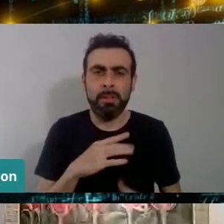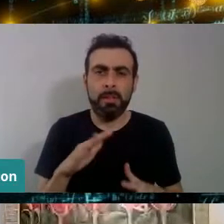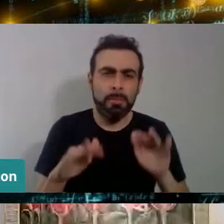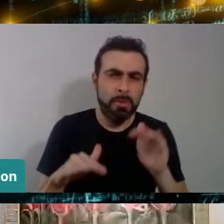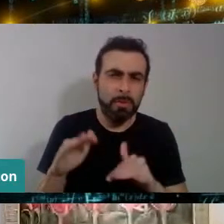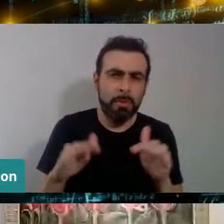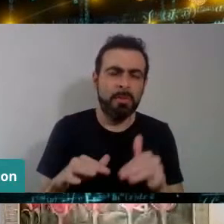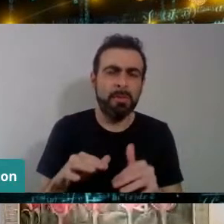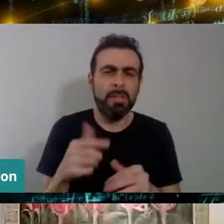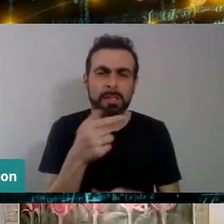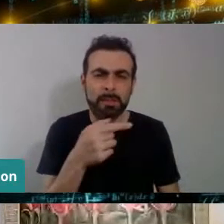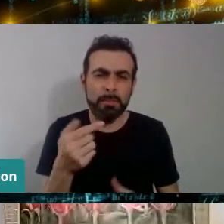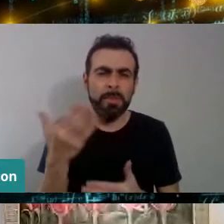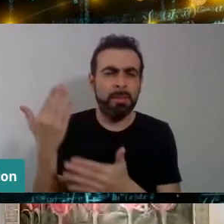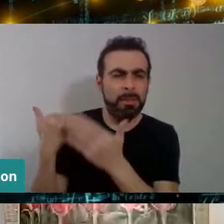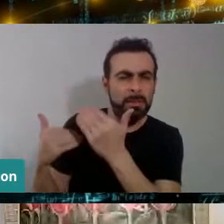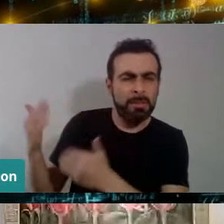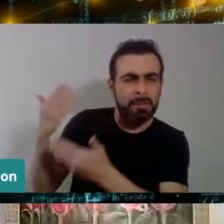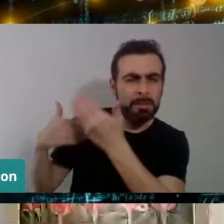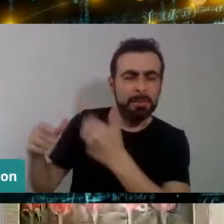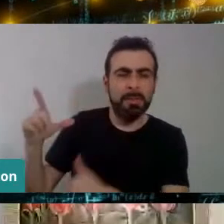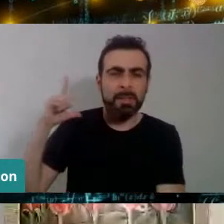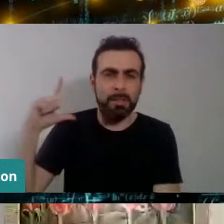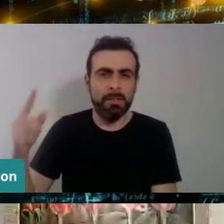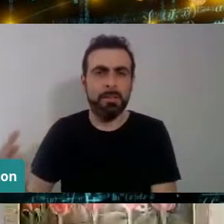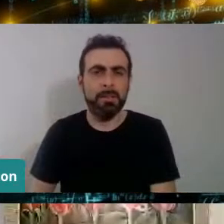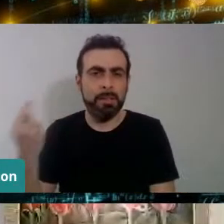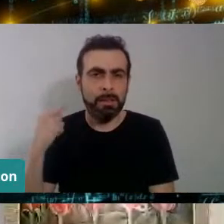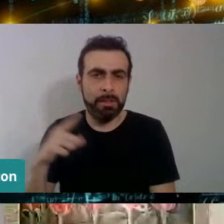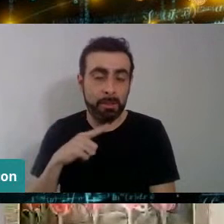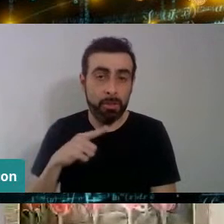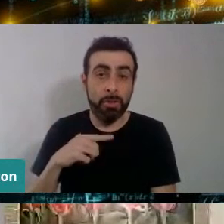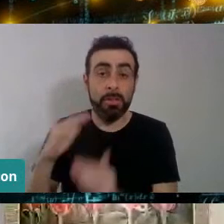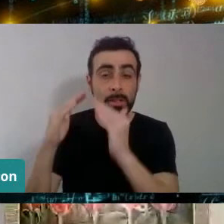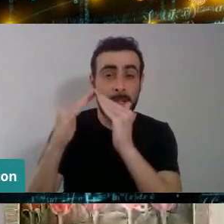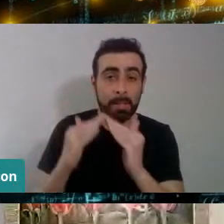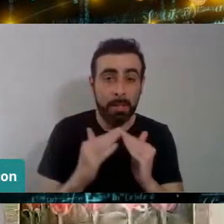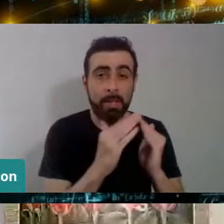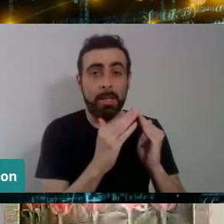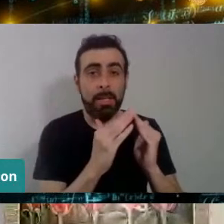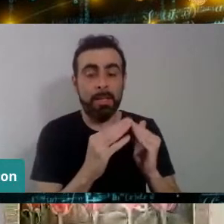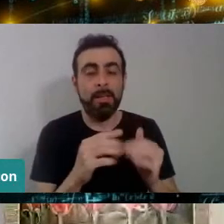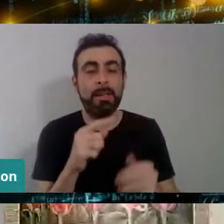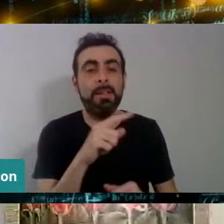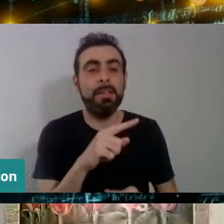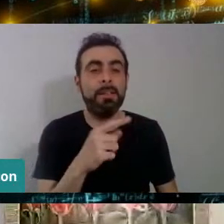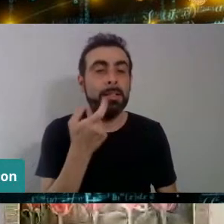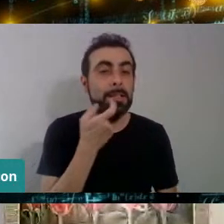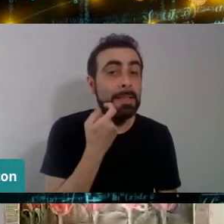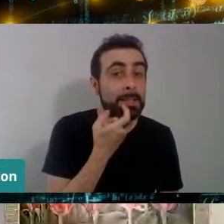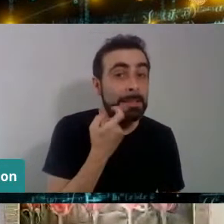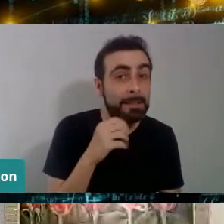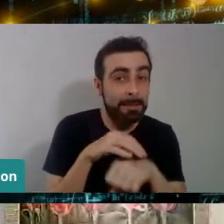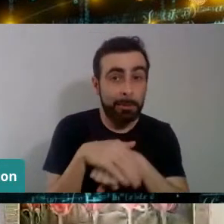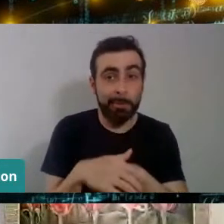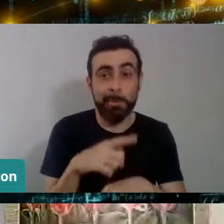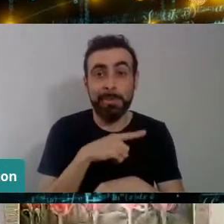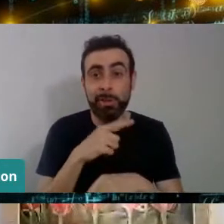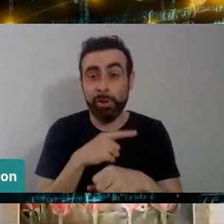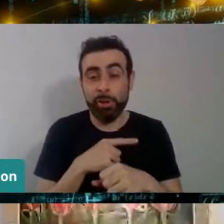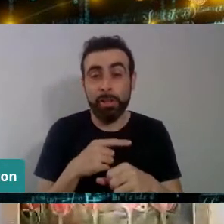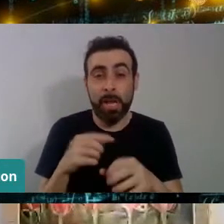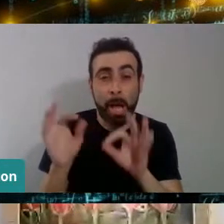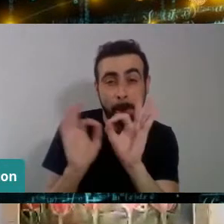a gente às vezes ia lá na casa dele, sexta-feira à noite, e ele fazia um churrasco para a gente lá. Um